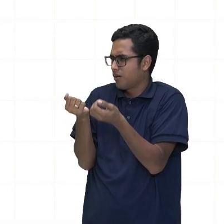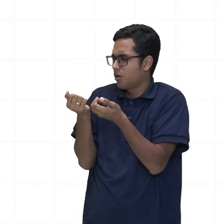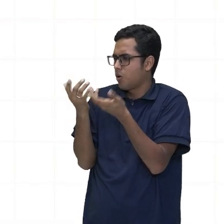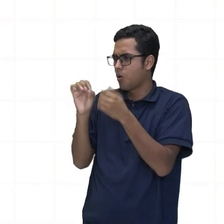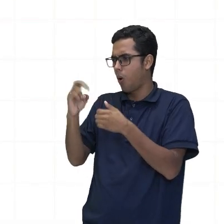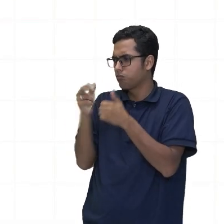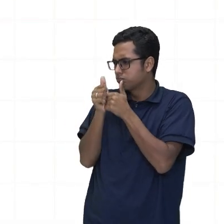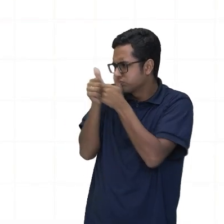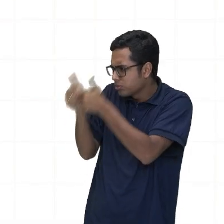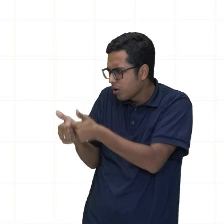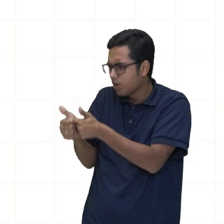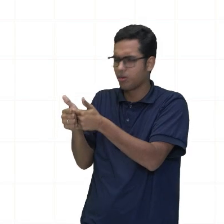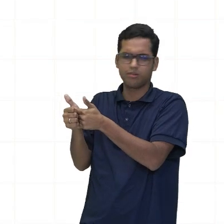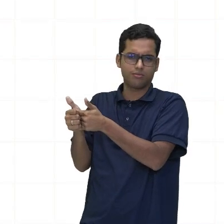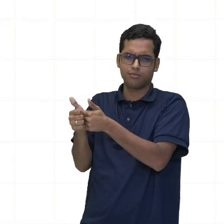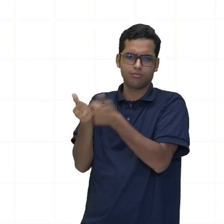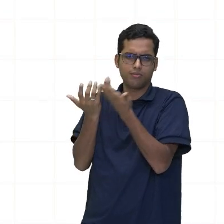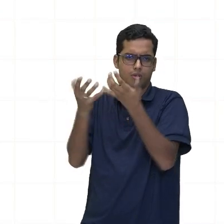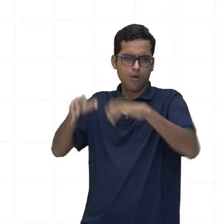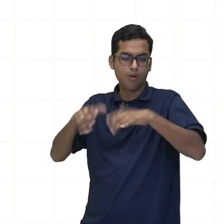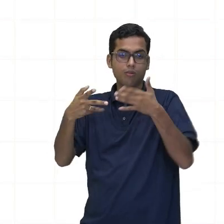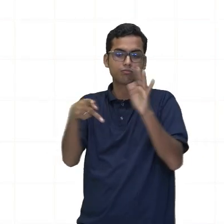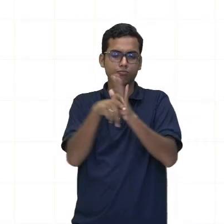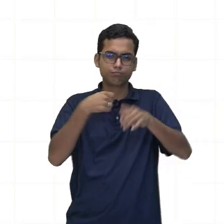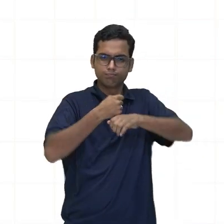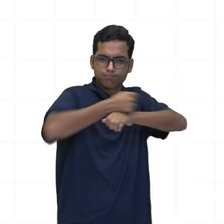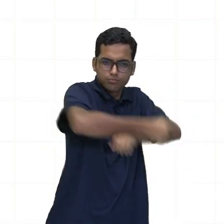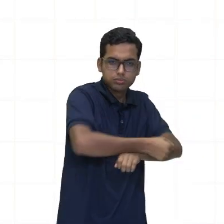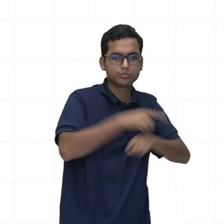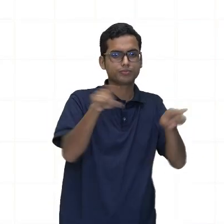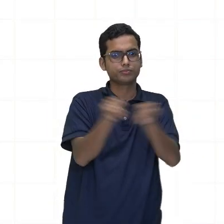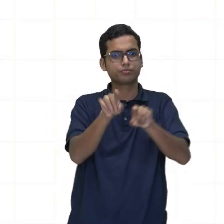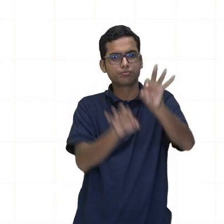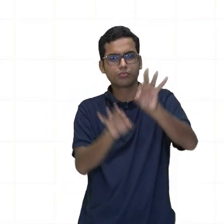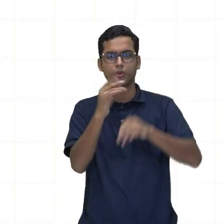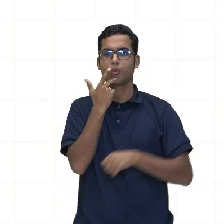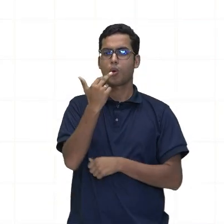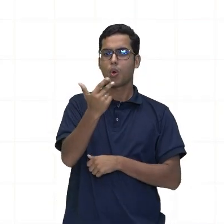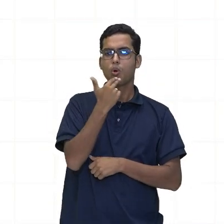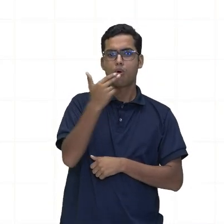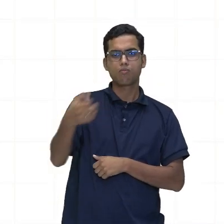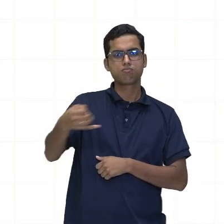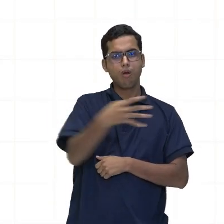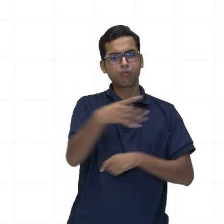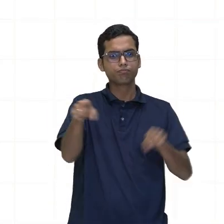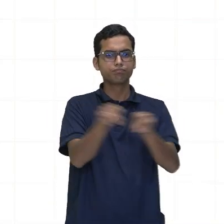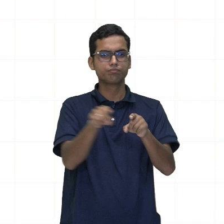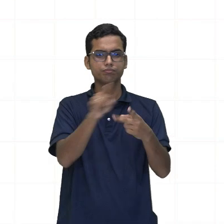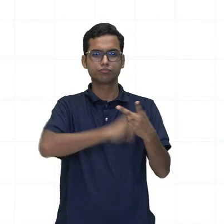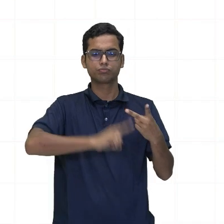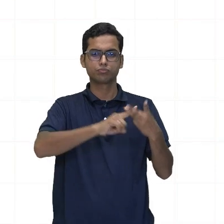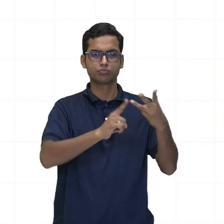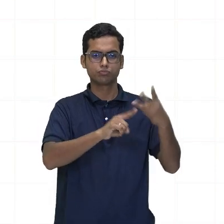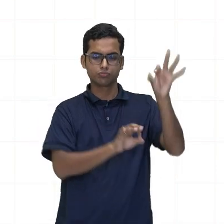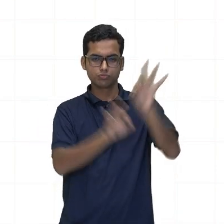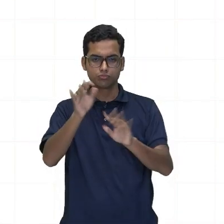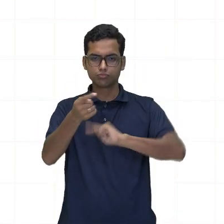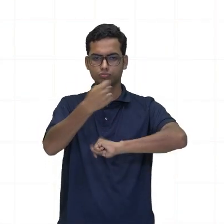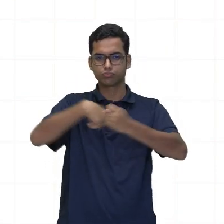nova religião, idioma, organização econômica e social, que nós caracterizamos como processo